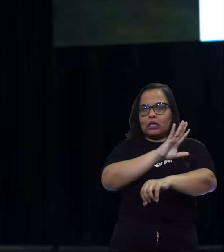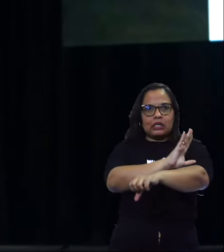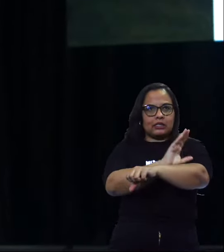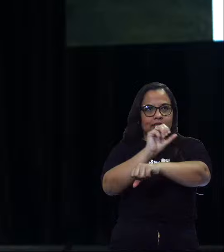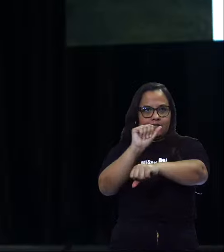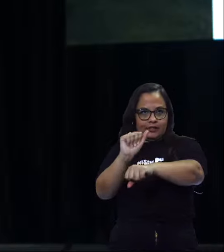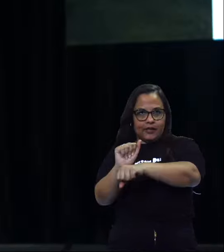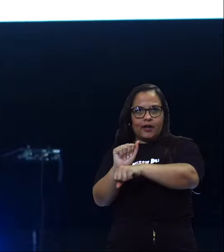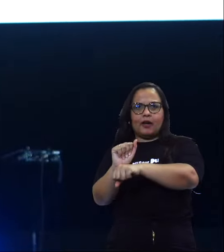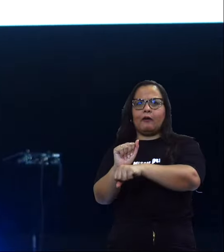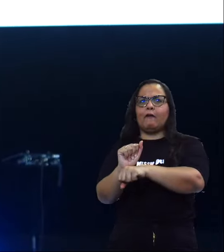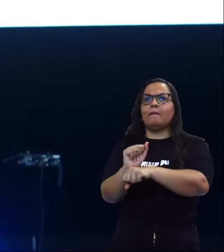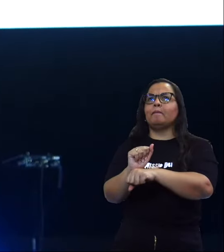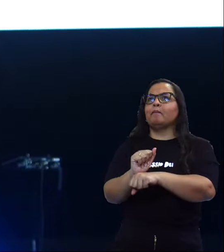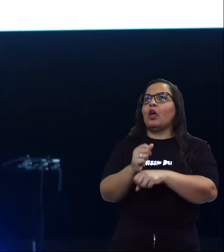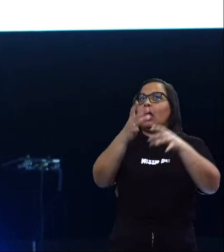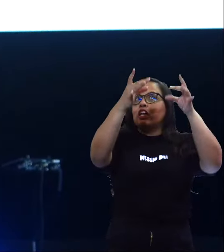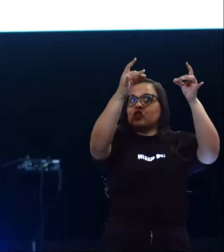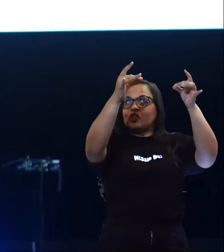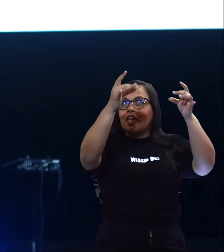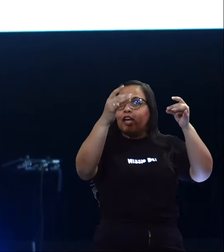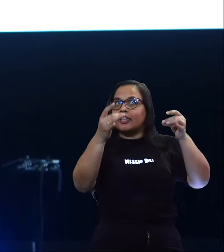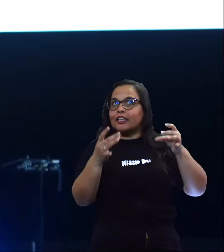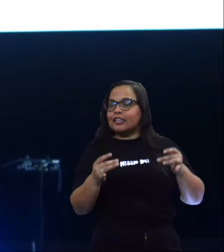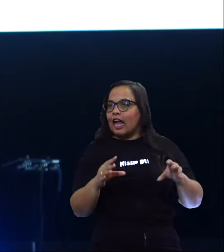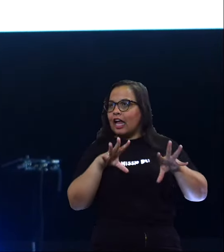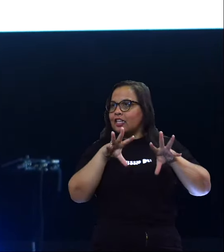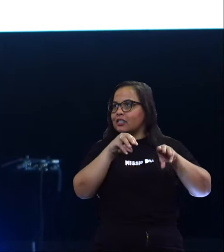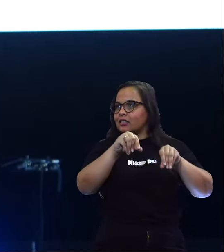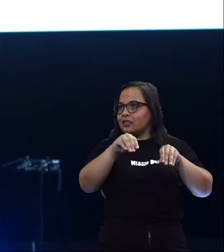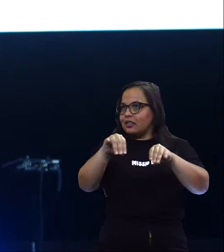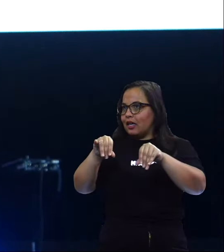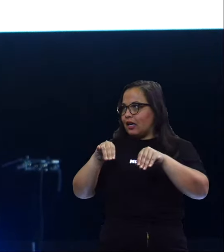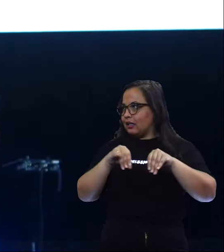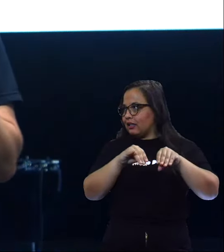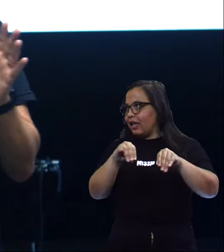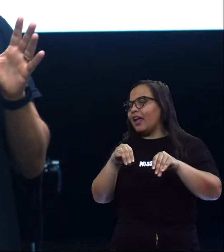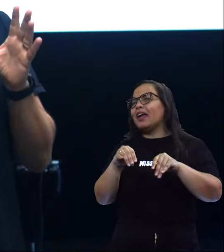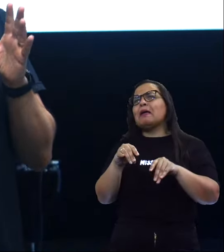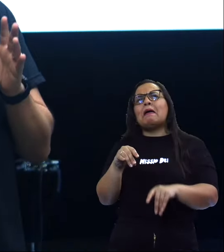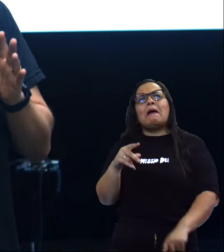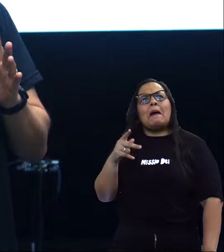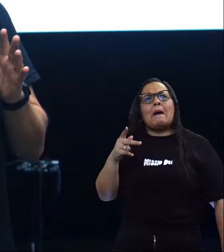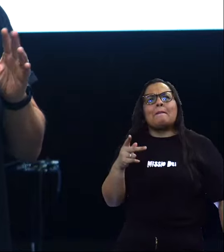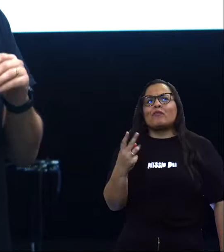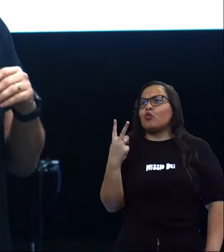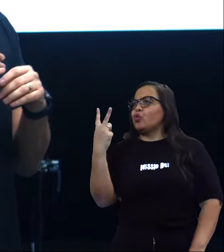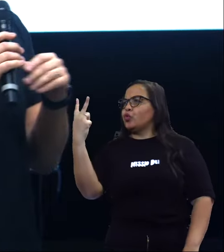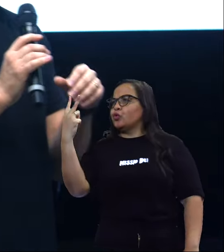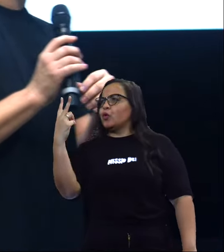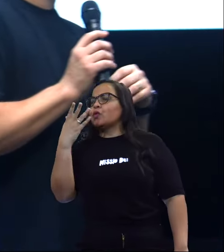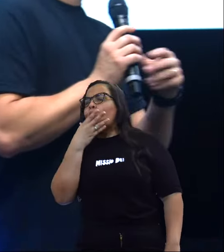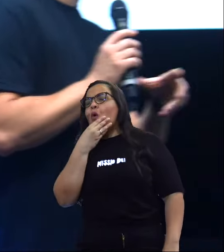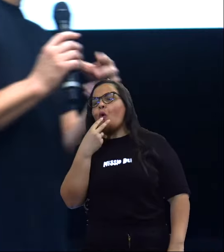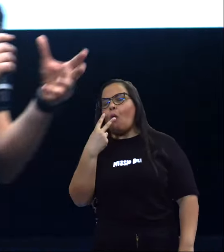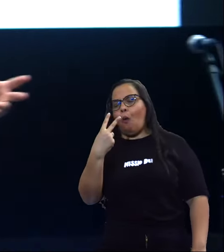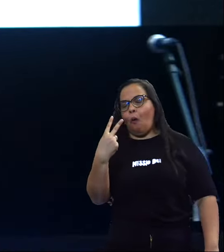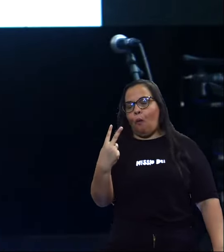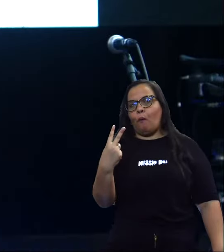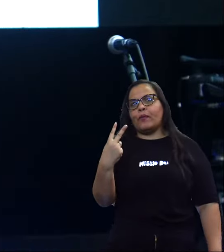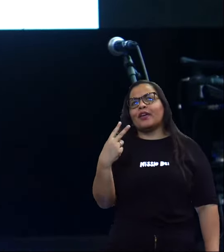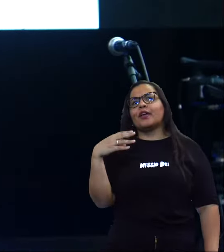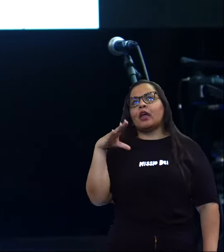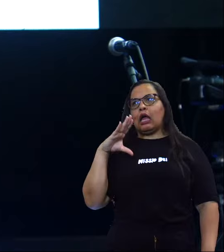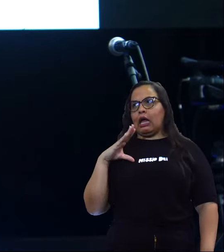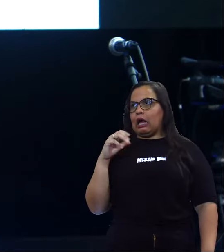entretanto, para entrar na terra prometida, vai ter umas batalhas, vai ter uns negócios complicados, vai ter uns gigantes ou outro. Tem sim, a terra que mana